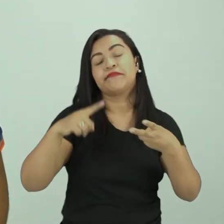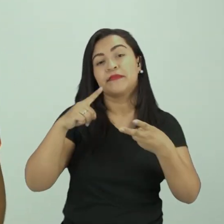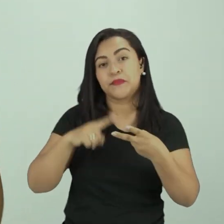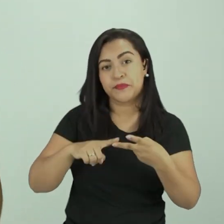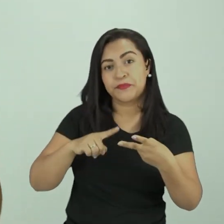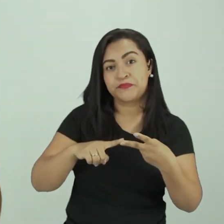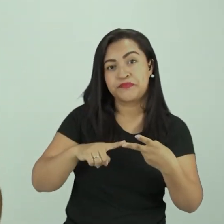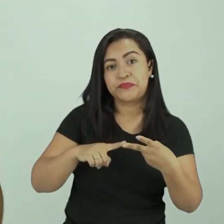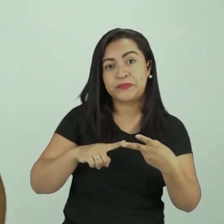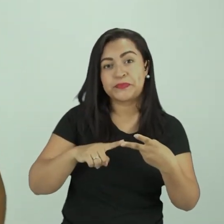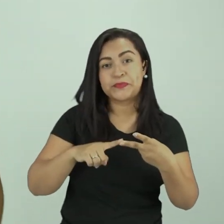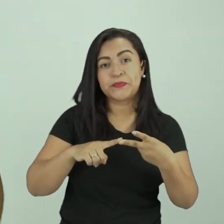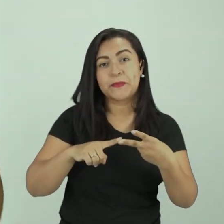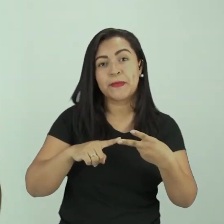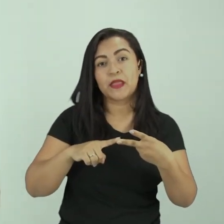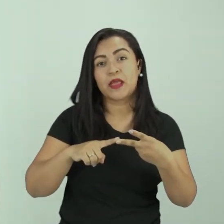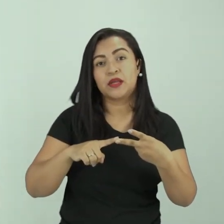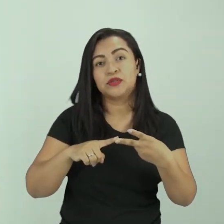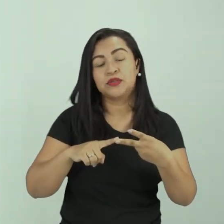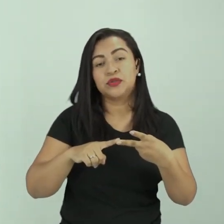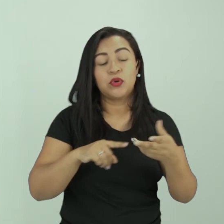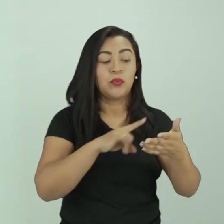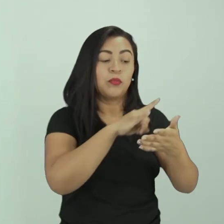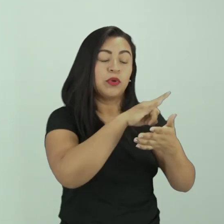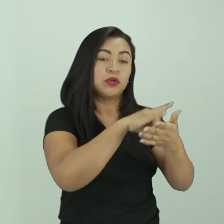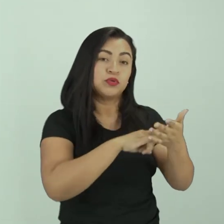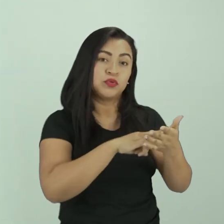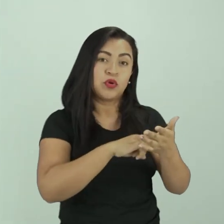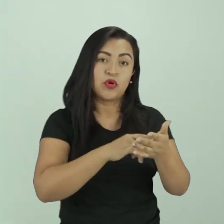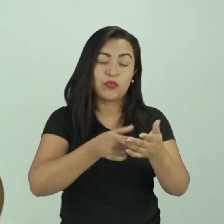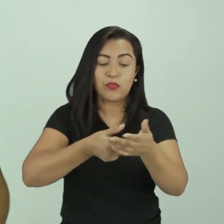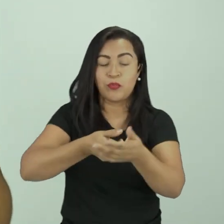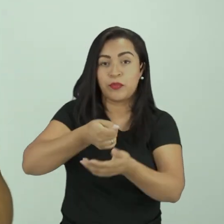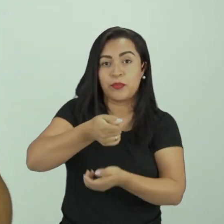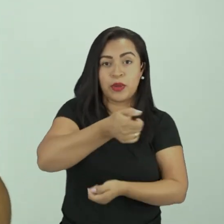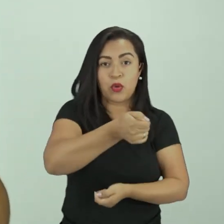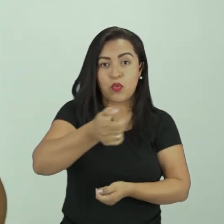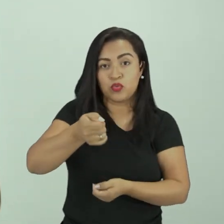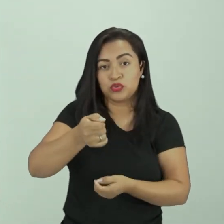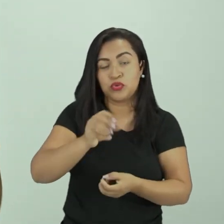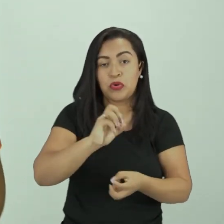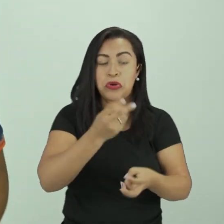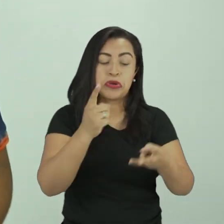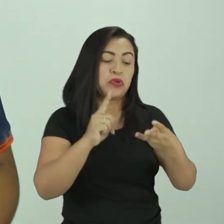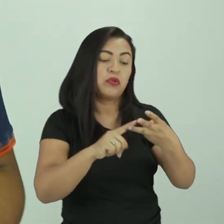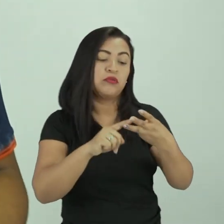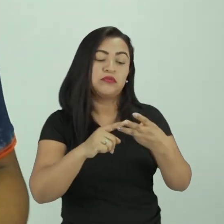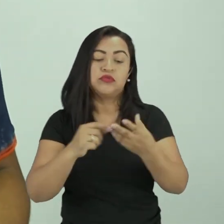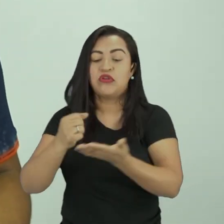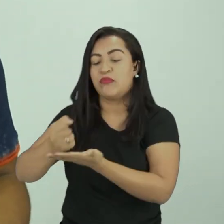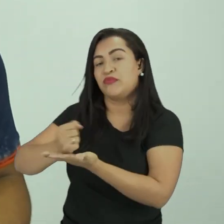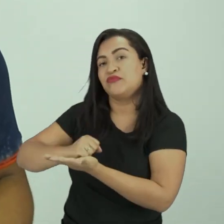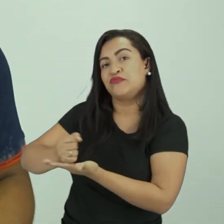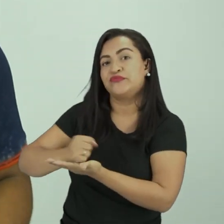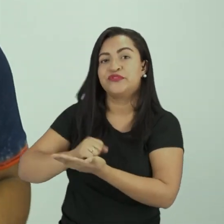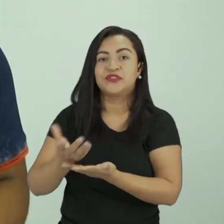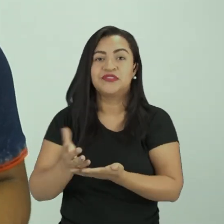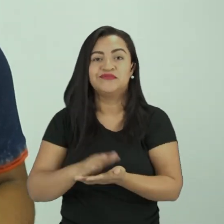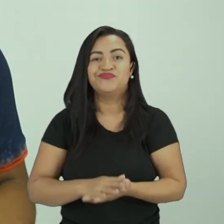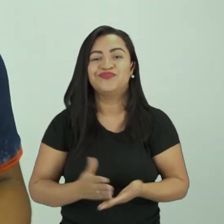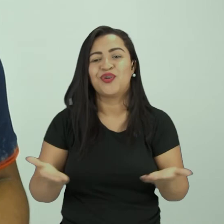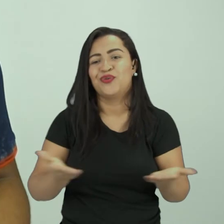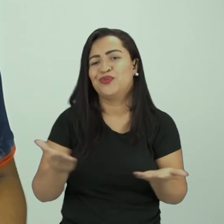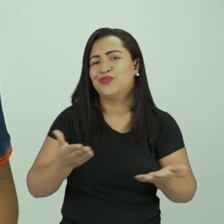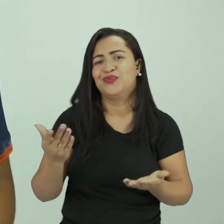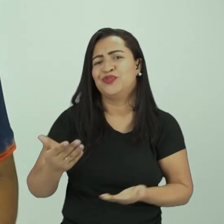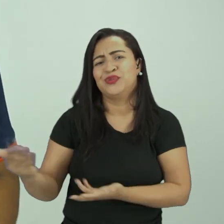aí um manual para um controle ou para um videogame. Eu não sei, hoje em dia, né, os